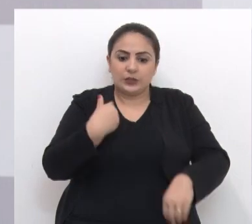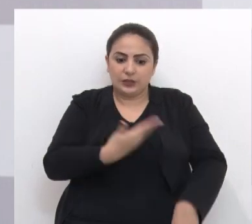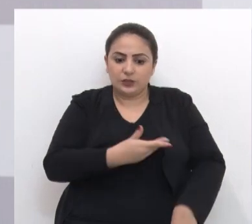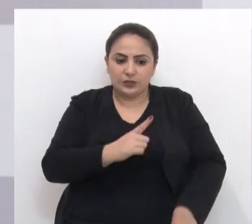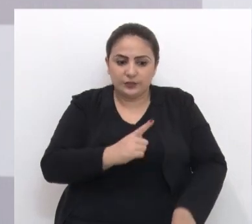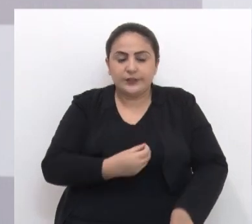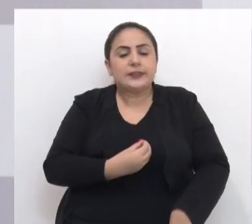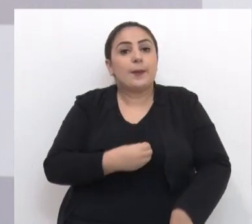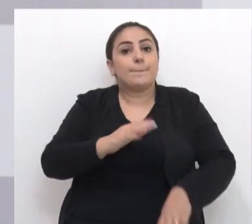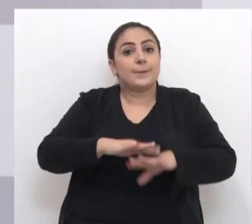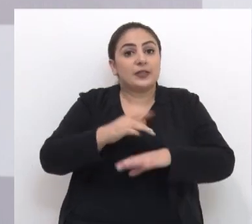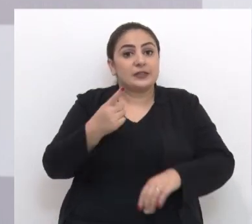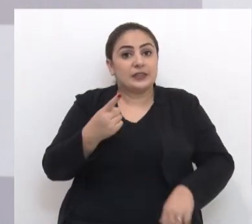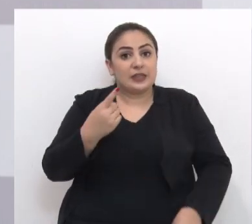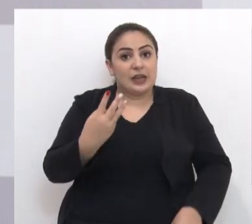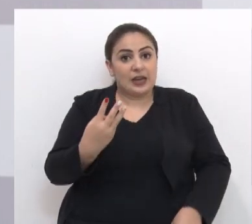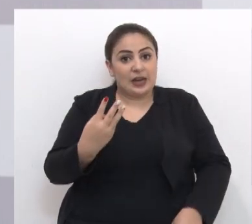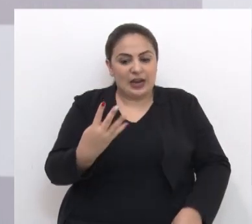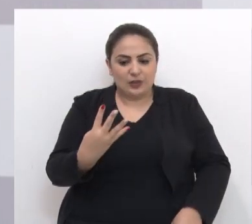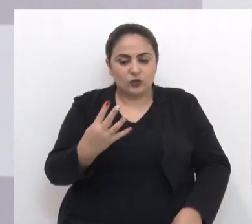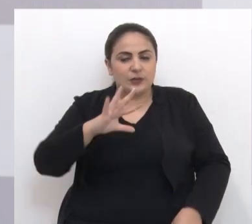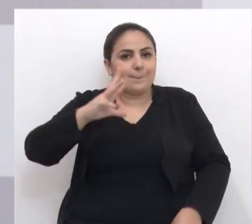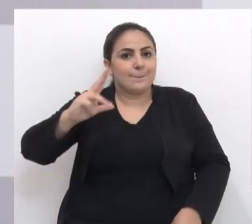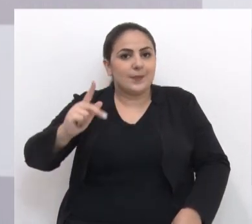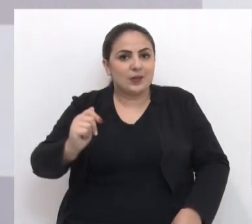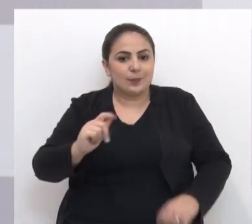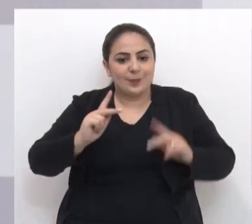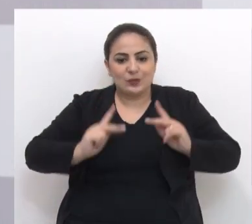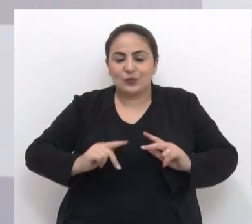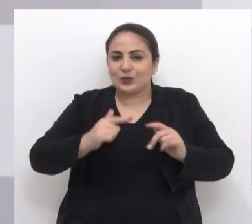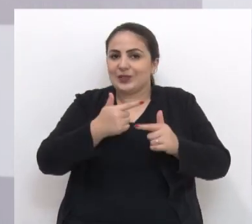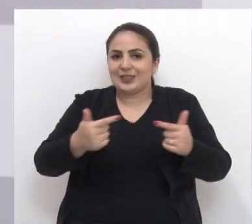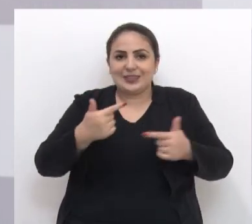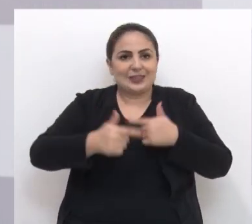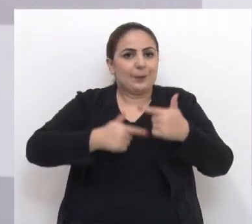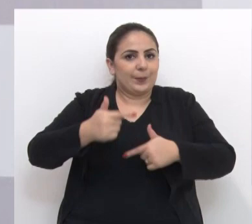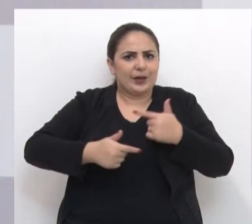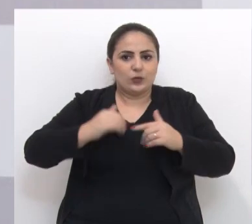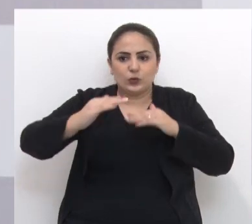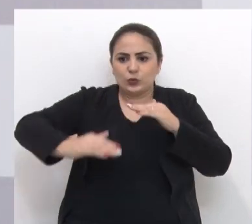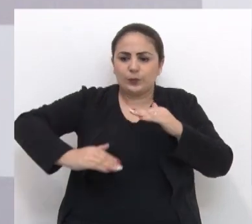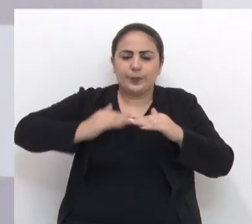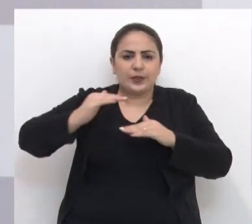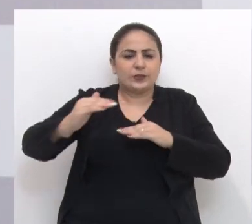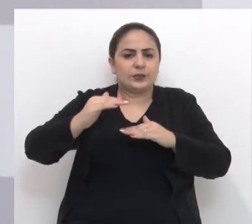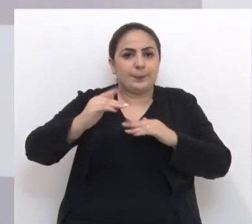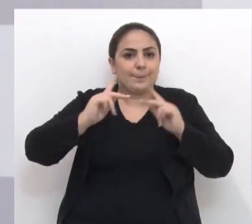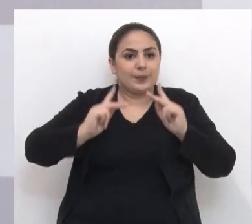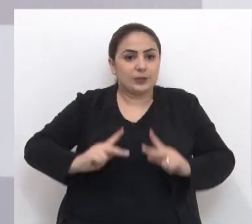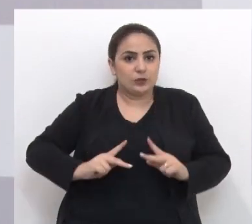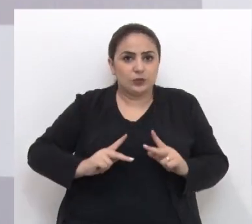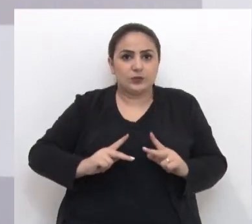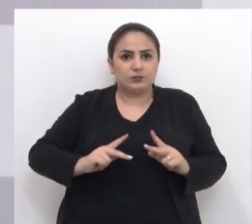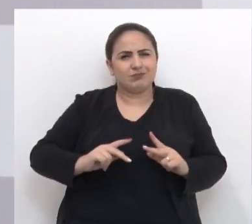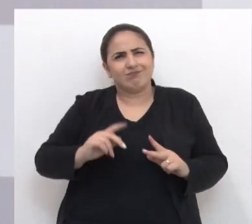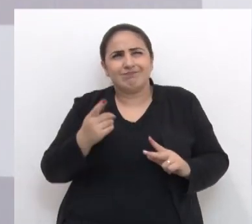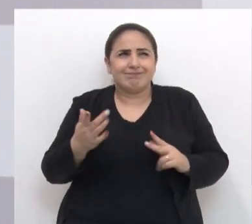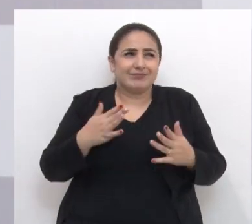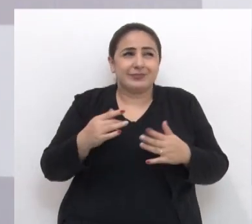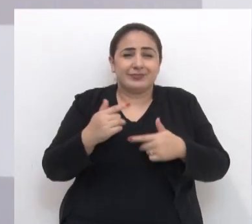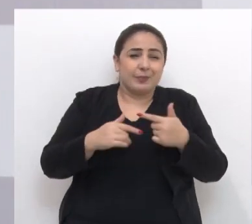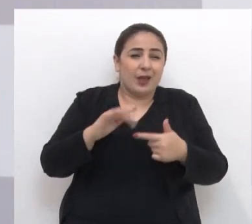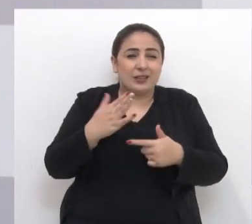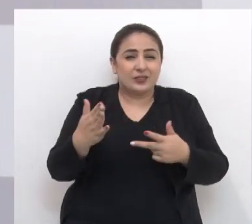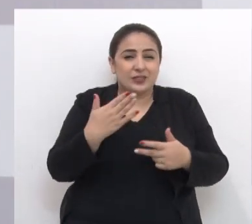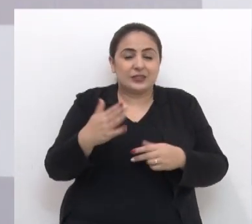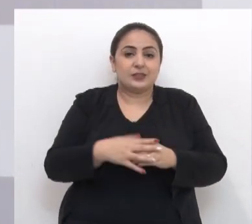onde nós temos mais de 14 milhões de desempregados, um número muito superior a isso de subempregados, nós